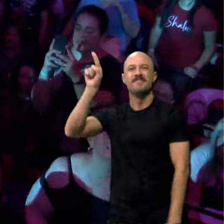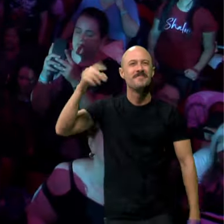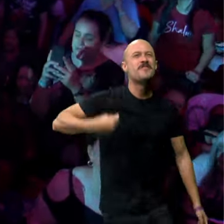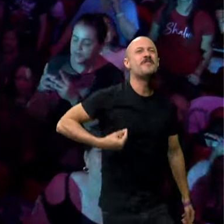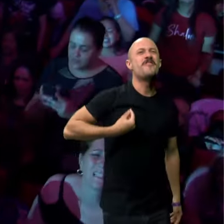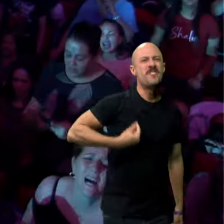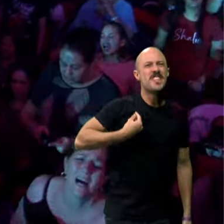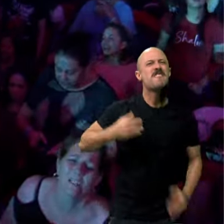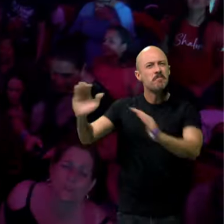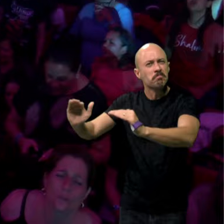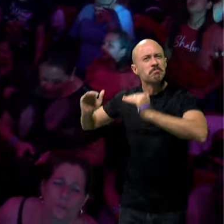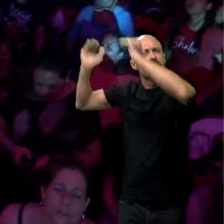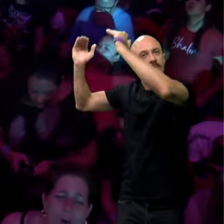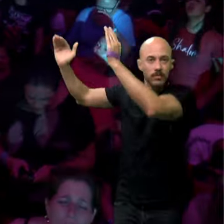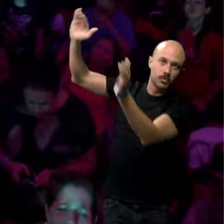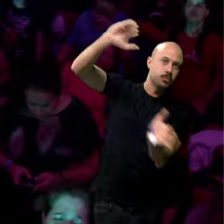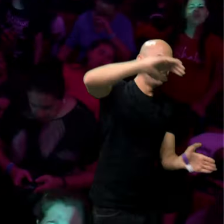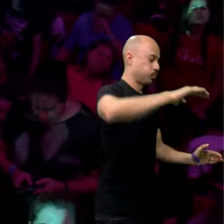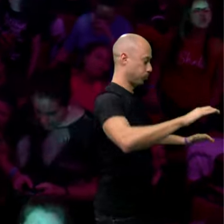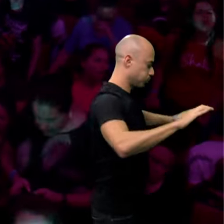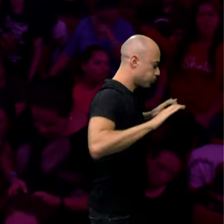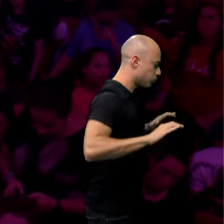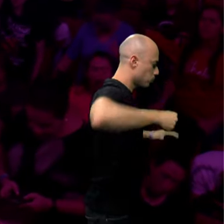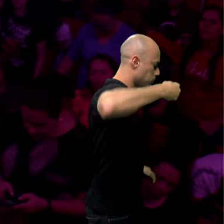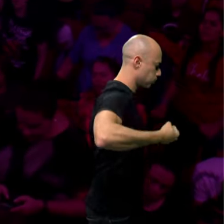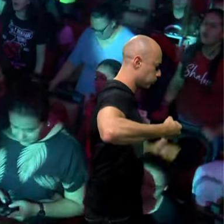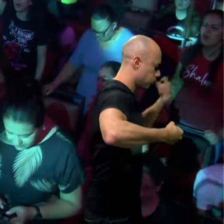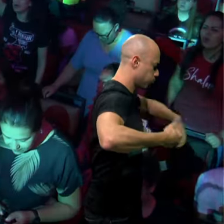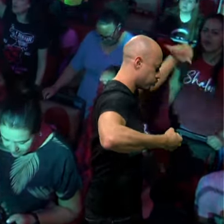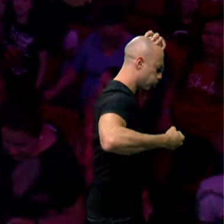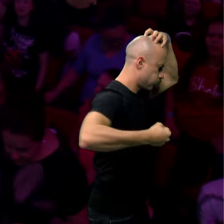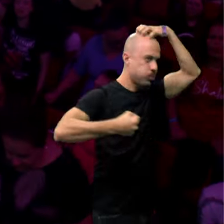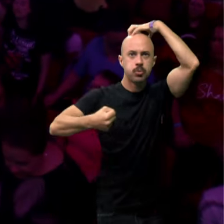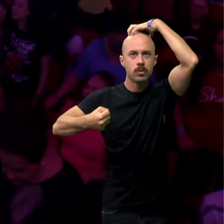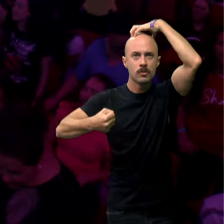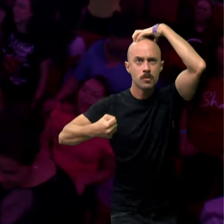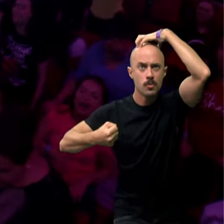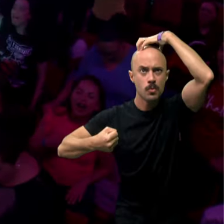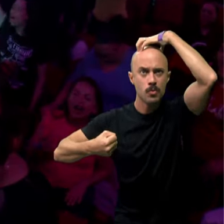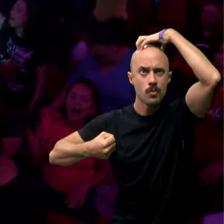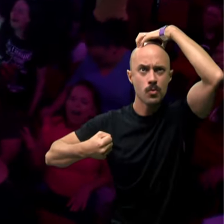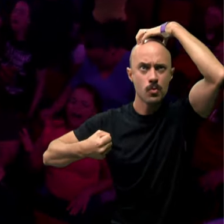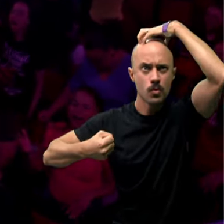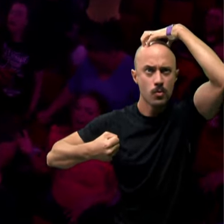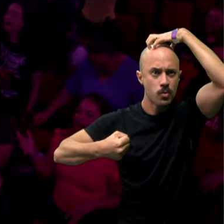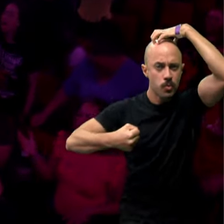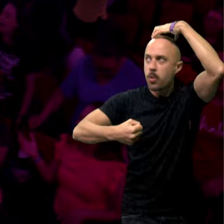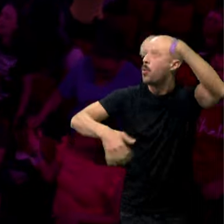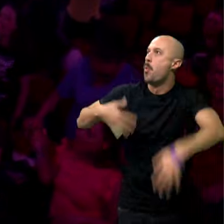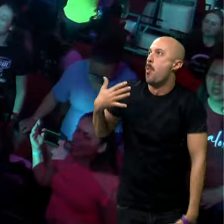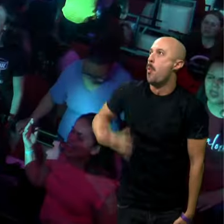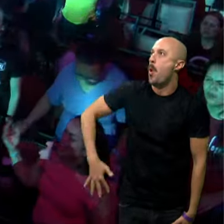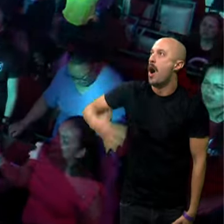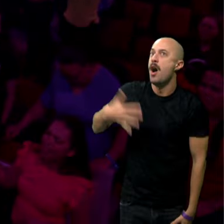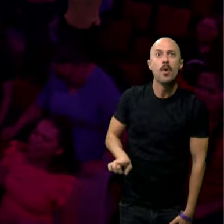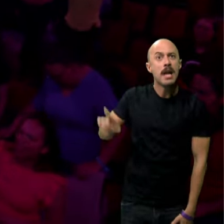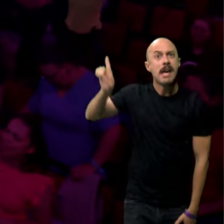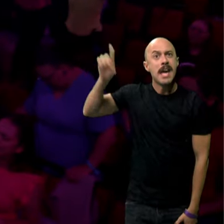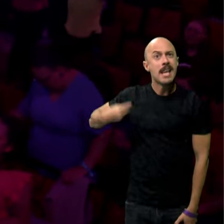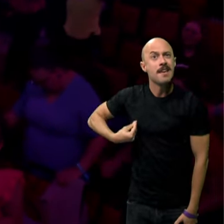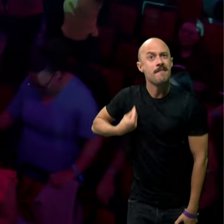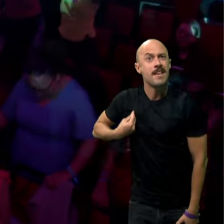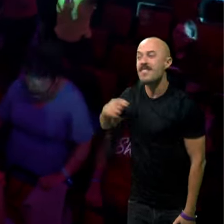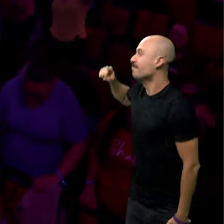está sentado sobre o trono. Mais alto, igreja, mais alto. Que